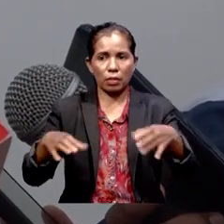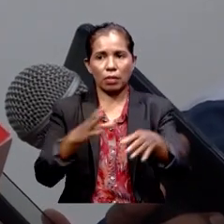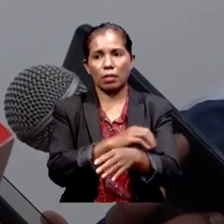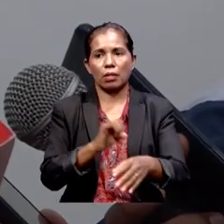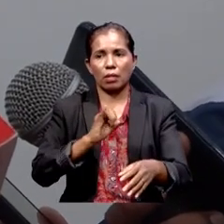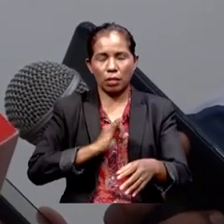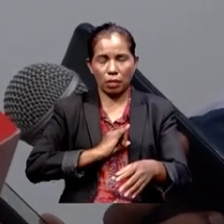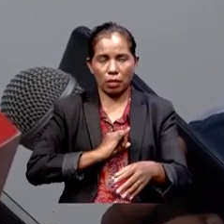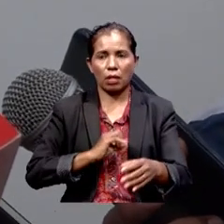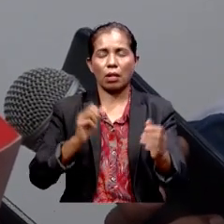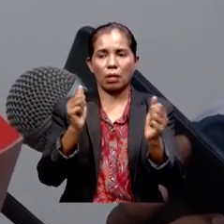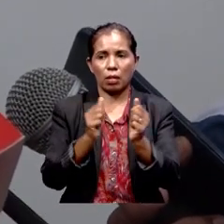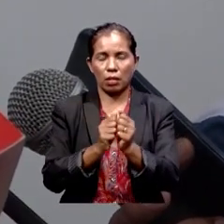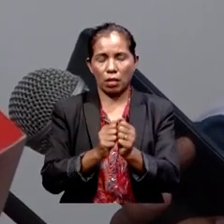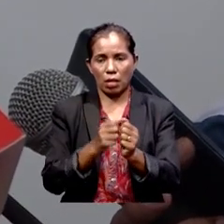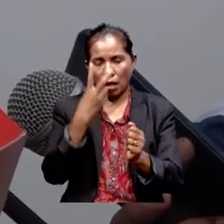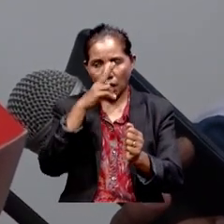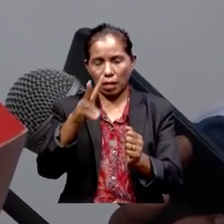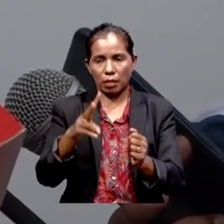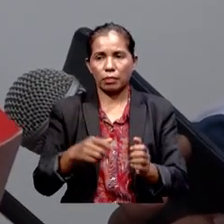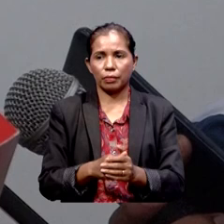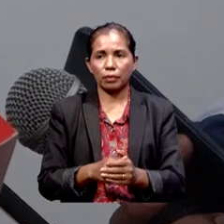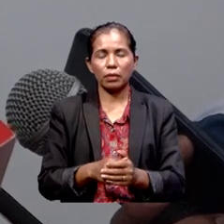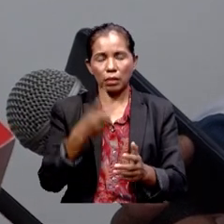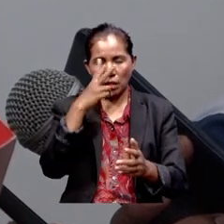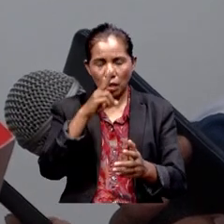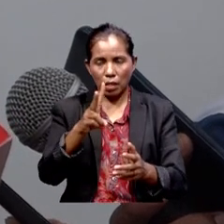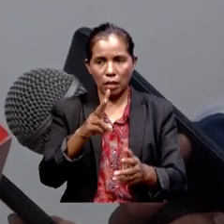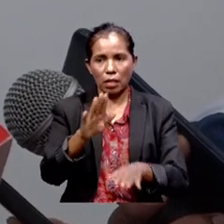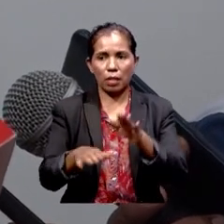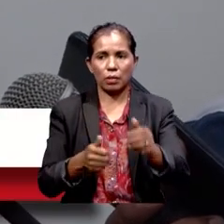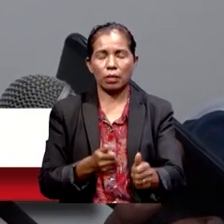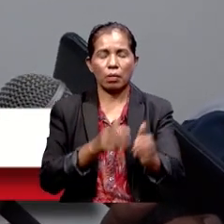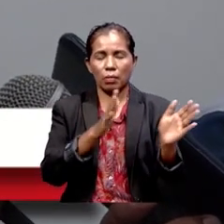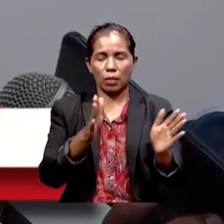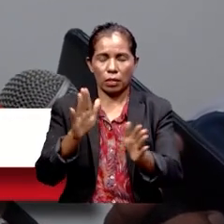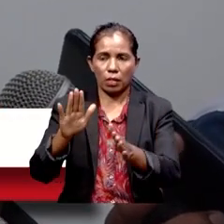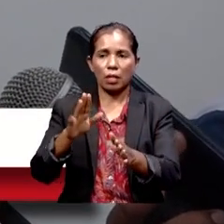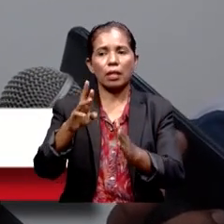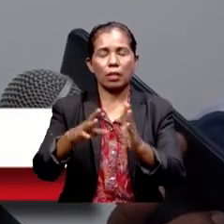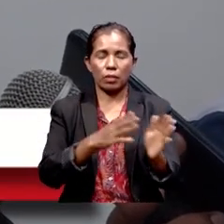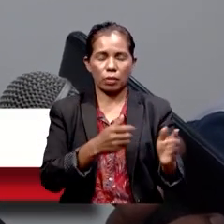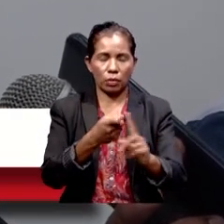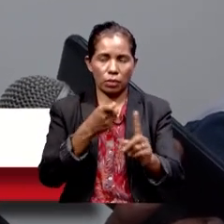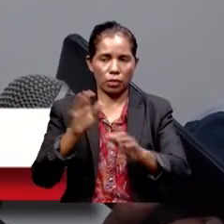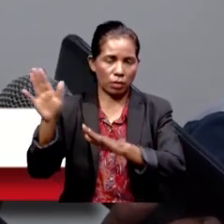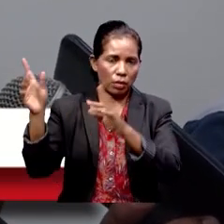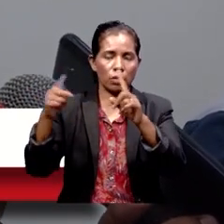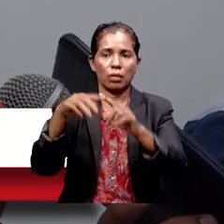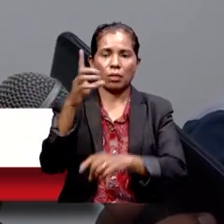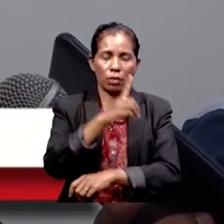Então, acompanha e assiste lá o processo toma com se base toia loron